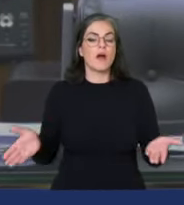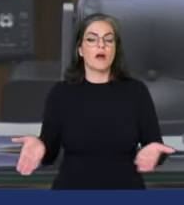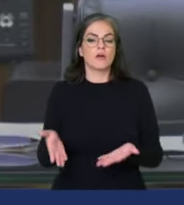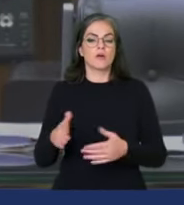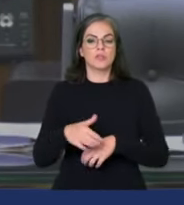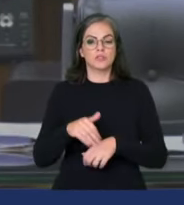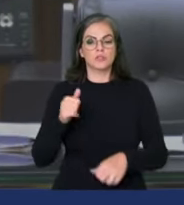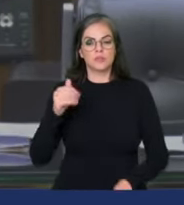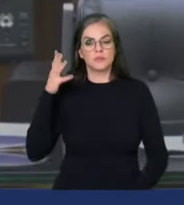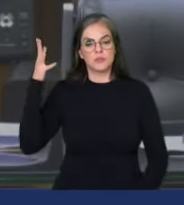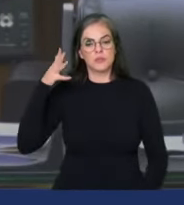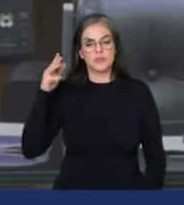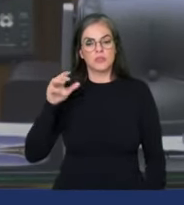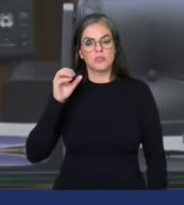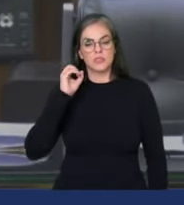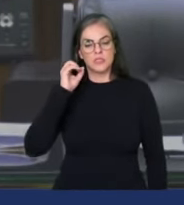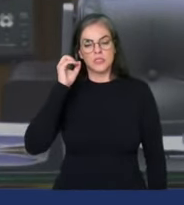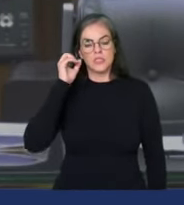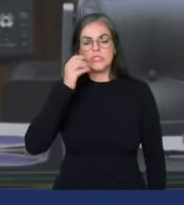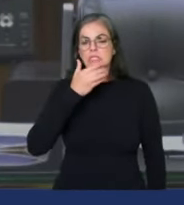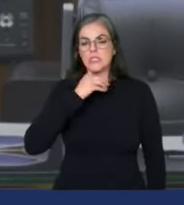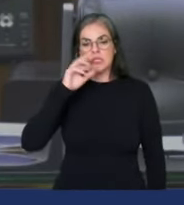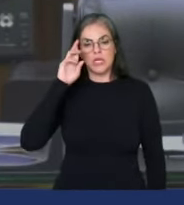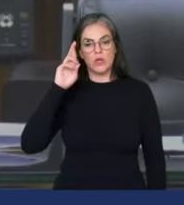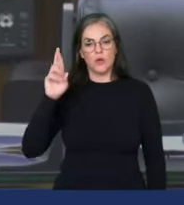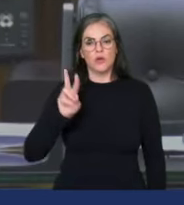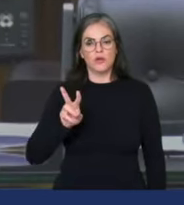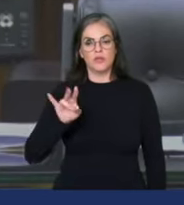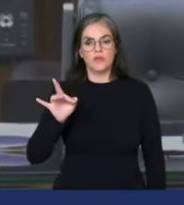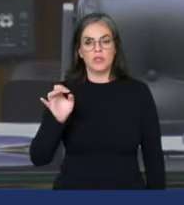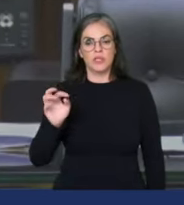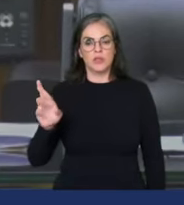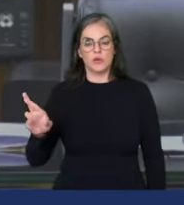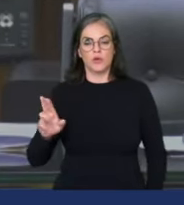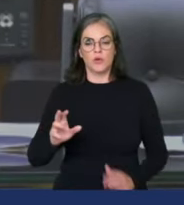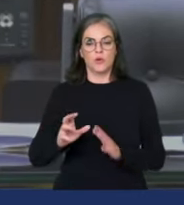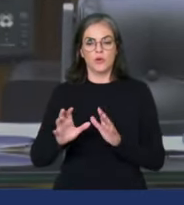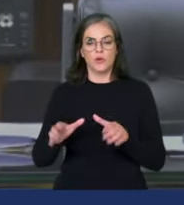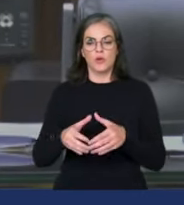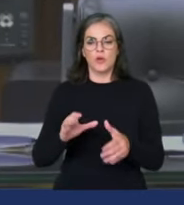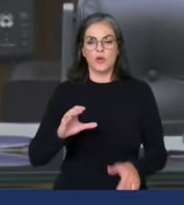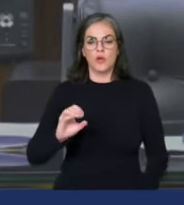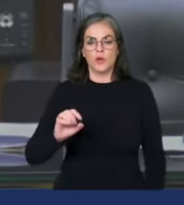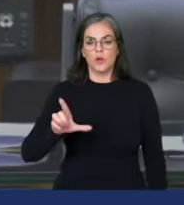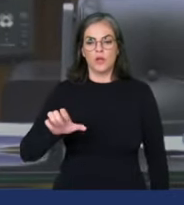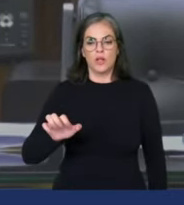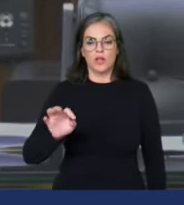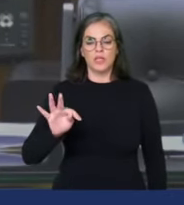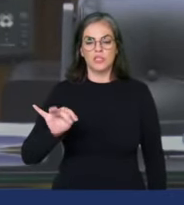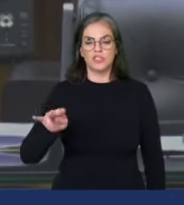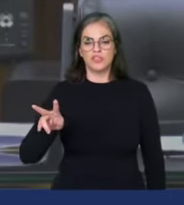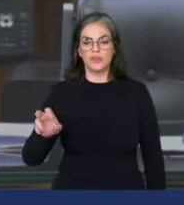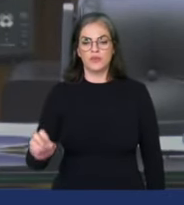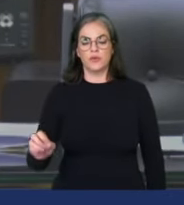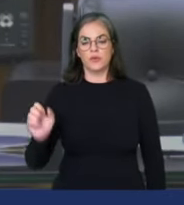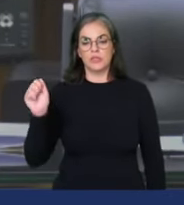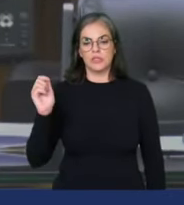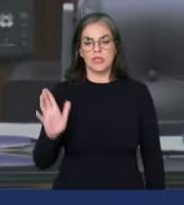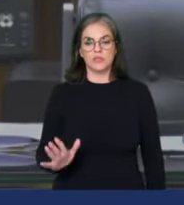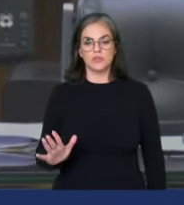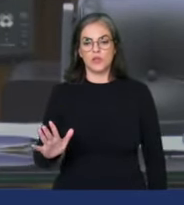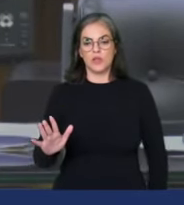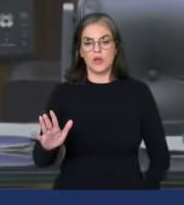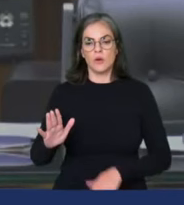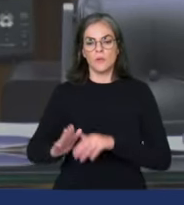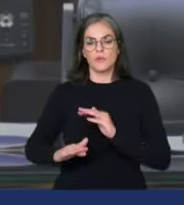senhor Vitor Rodrigues da Costa, que é do Coletivo Nacional dos Eletricitários, que vai